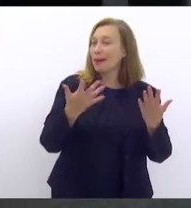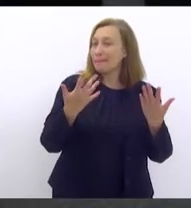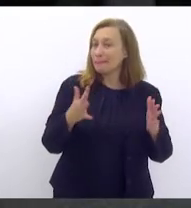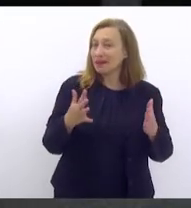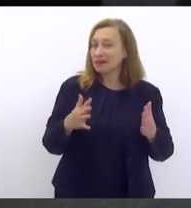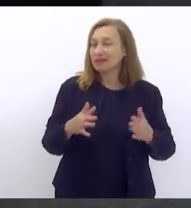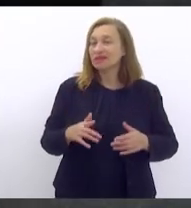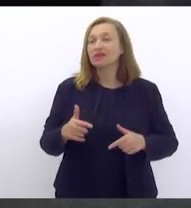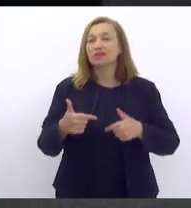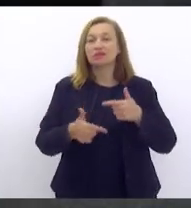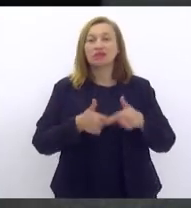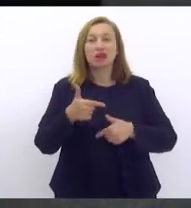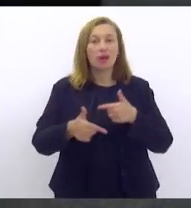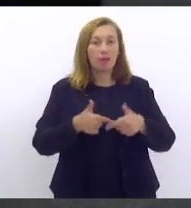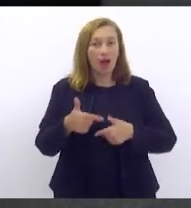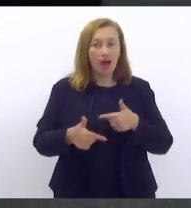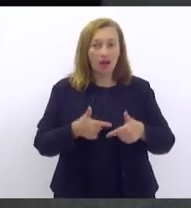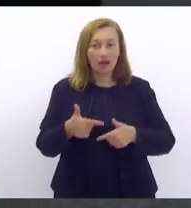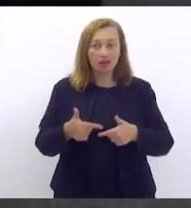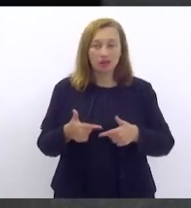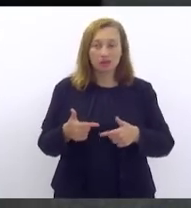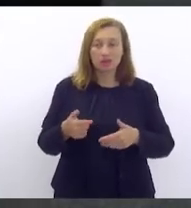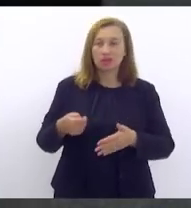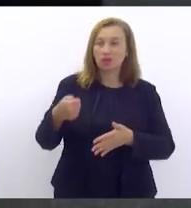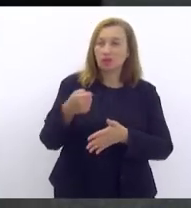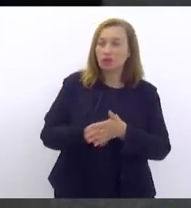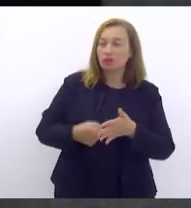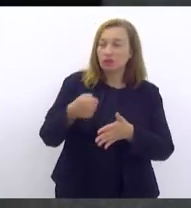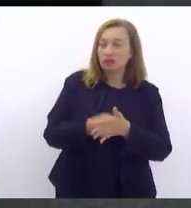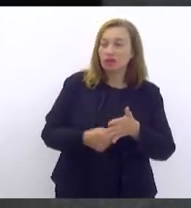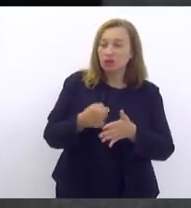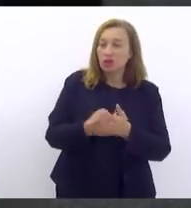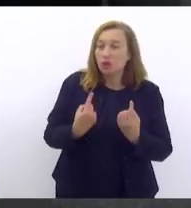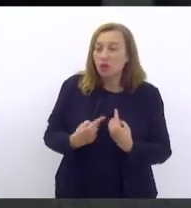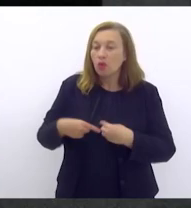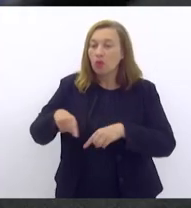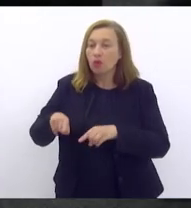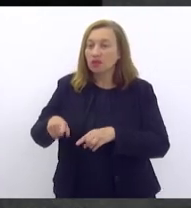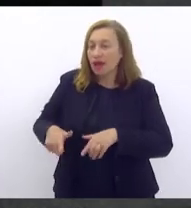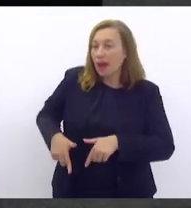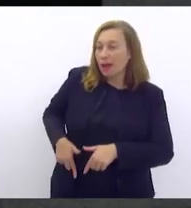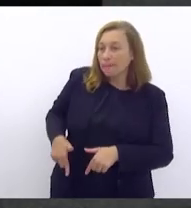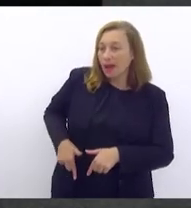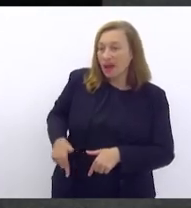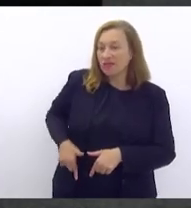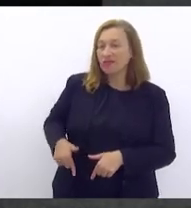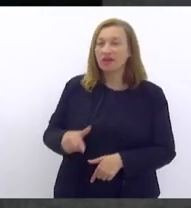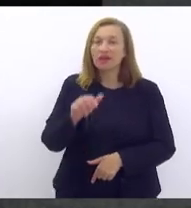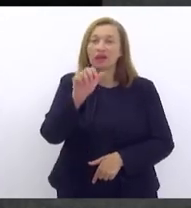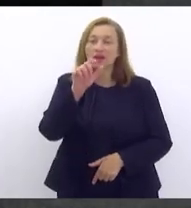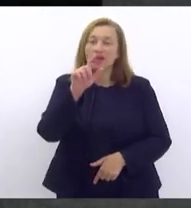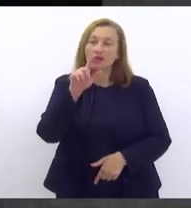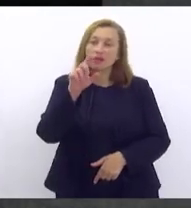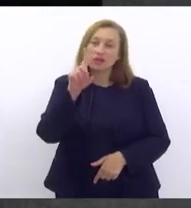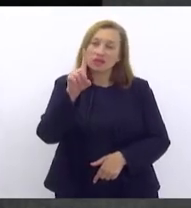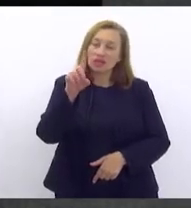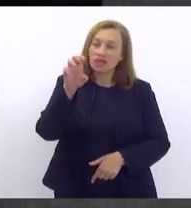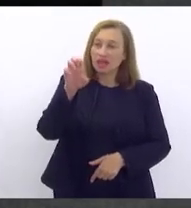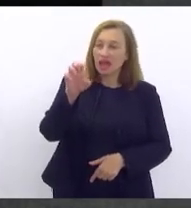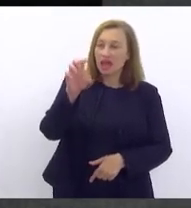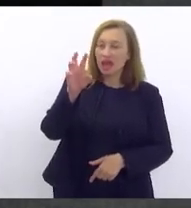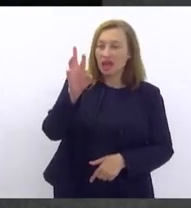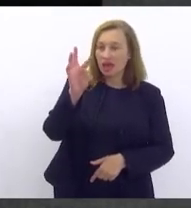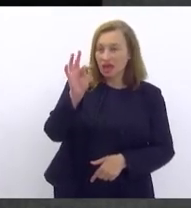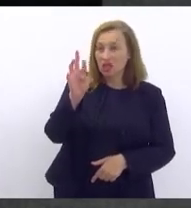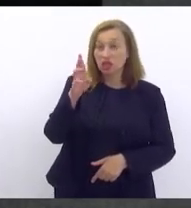a atuação dos parlamentares que estão brigando contra a máfia do Detro. E eu vejo o